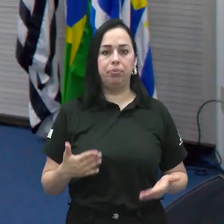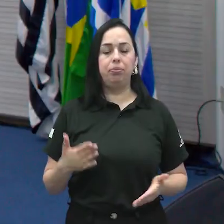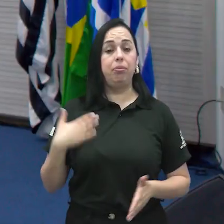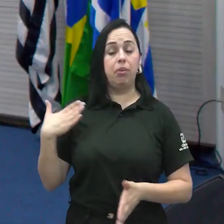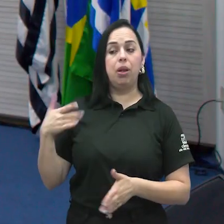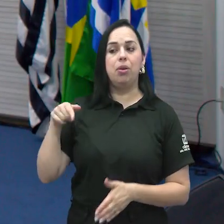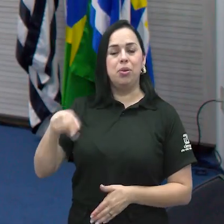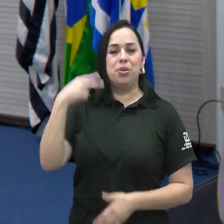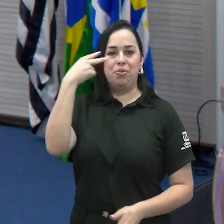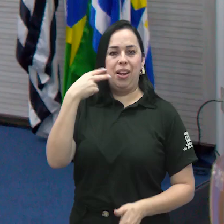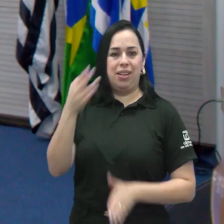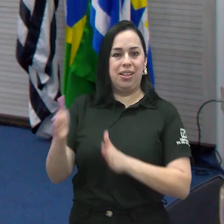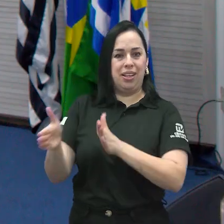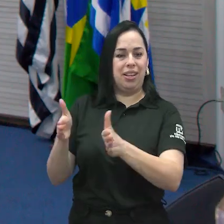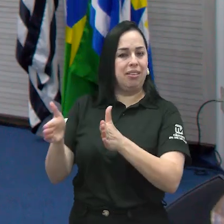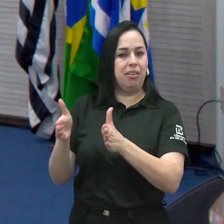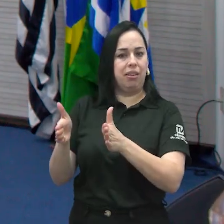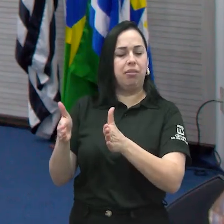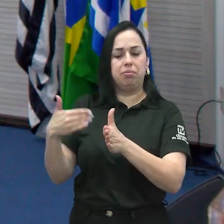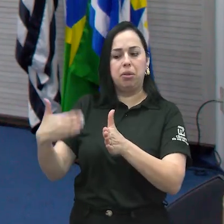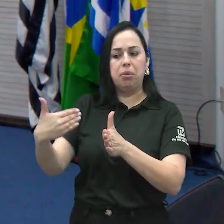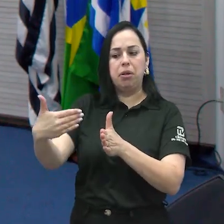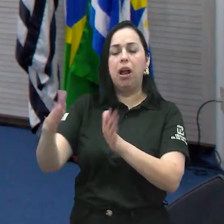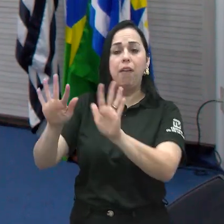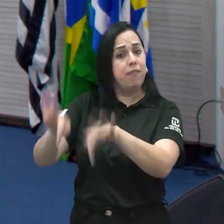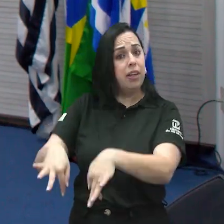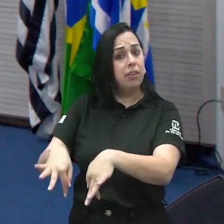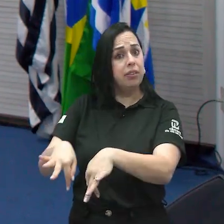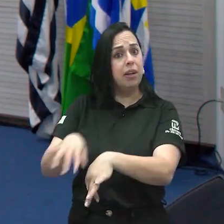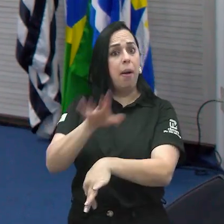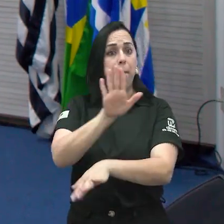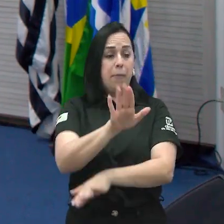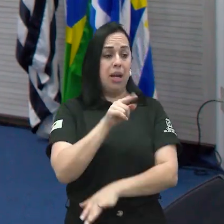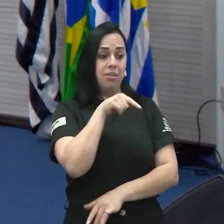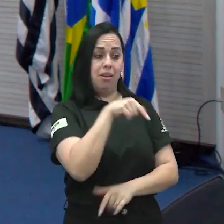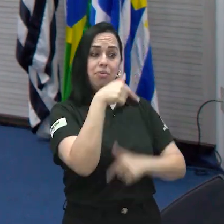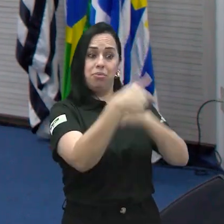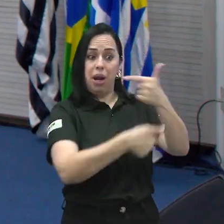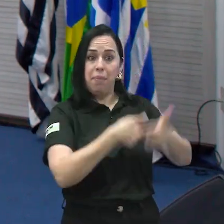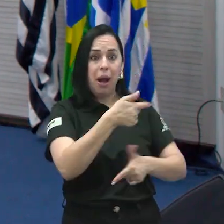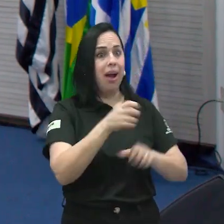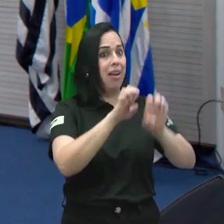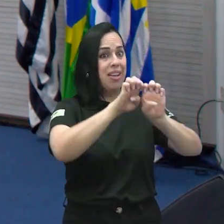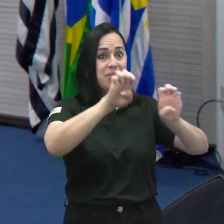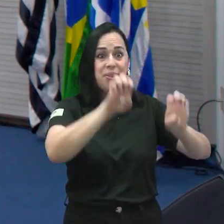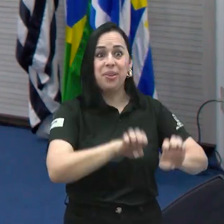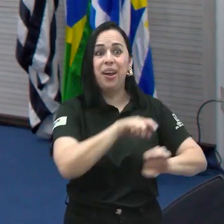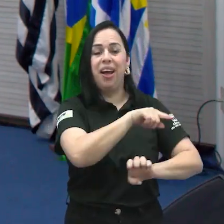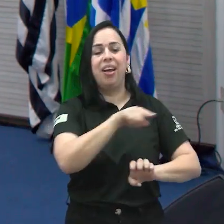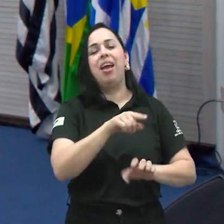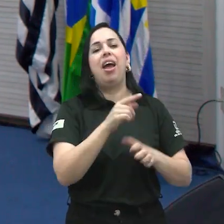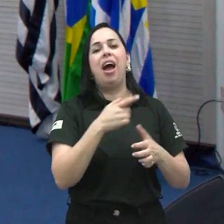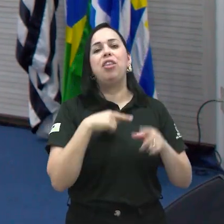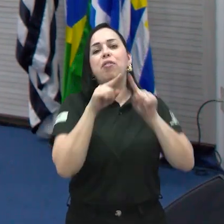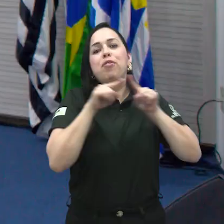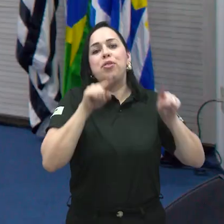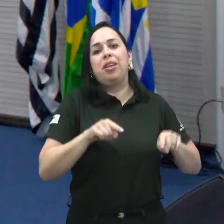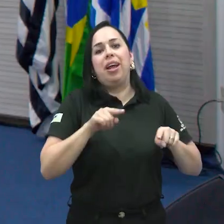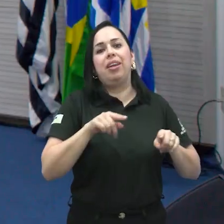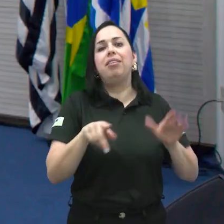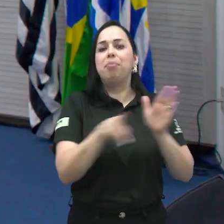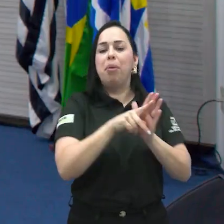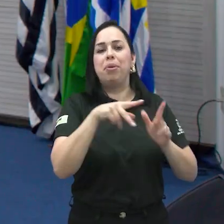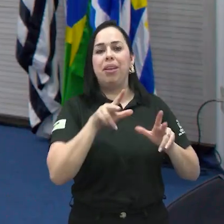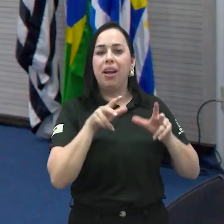Legislativo. A posição que os vereadores têm hoje, elas são passageiras, são mandatos. O legado, o trabalho, a estrutura tem que ser por